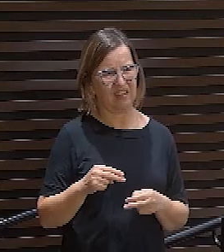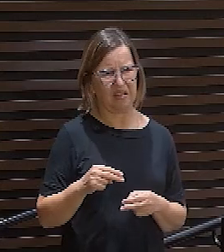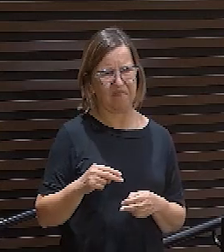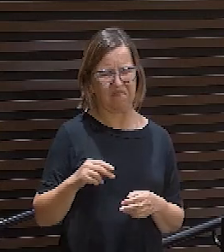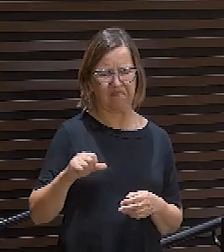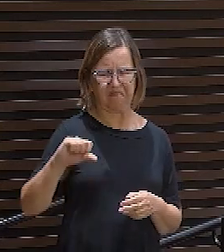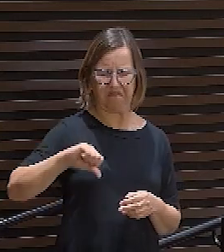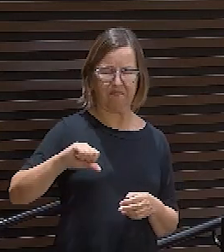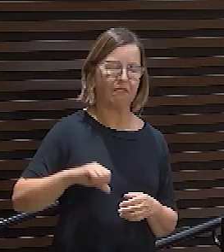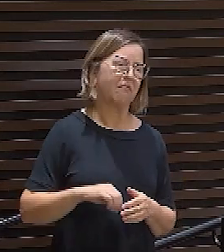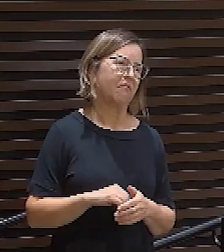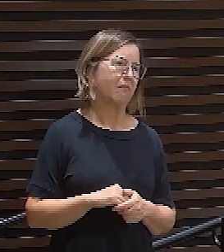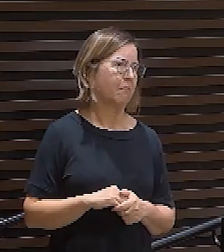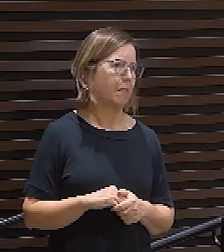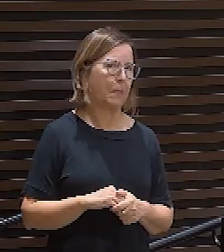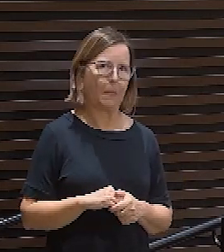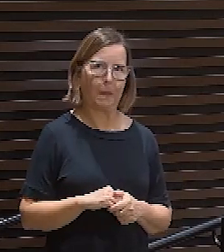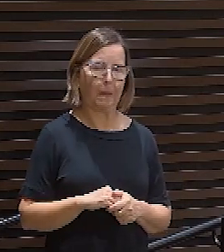Nada